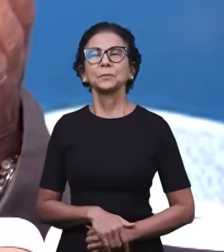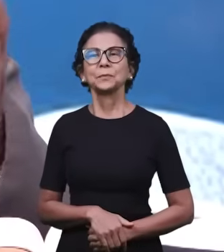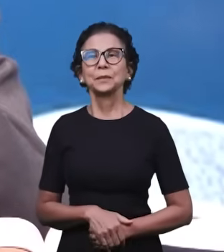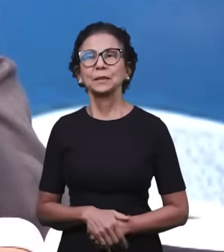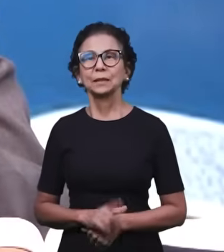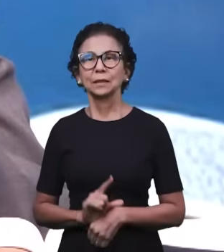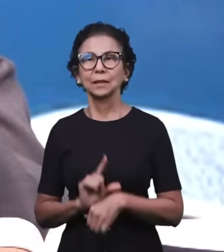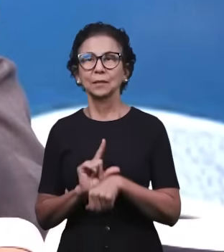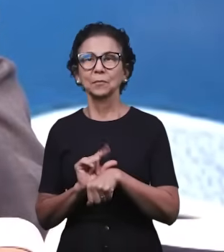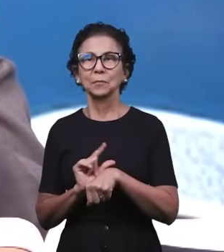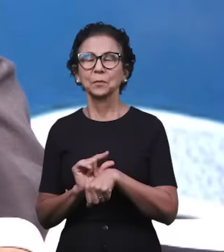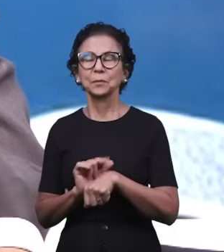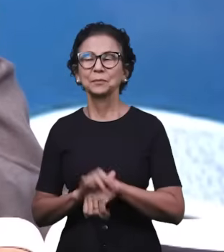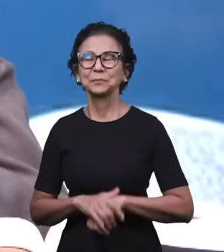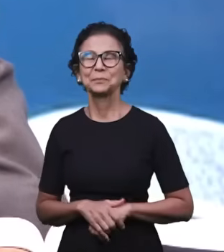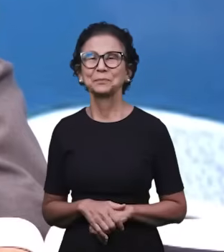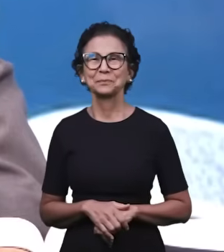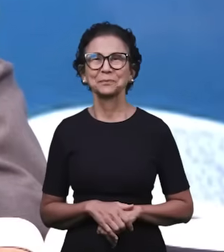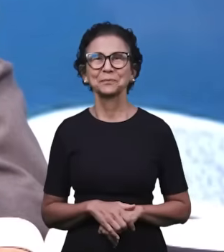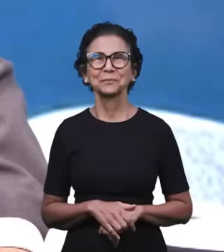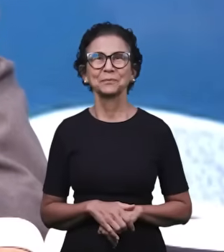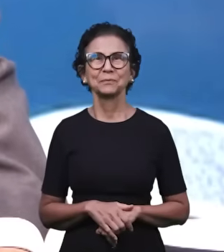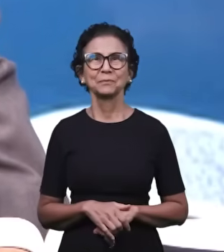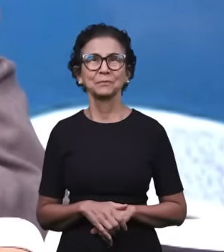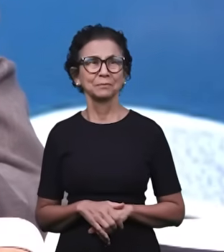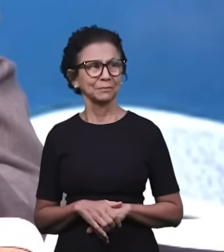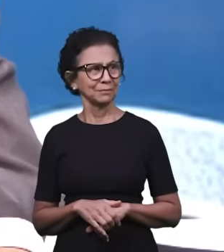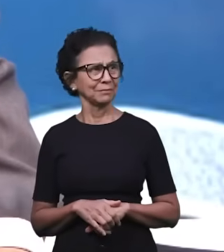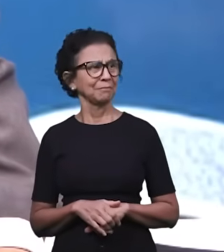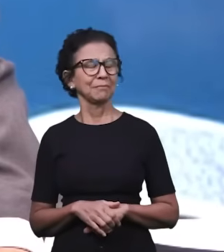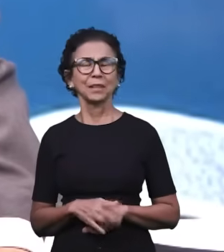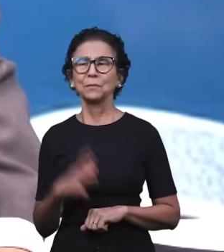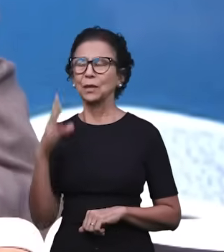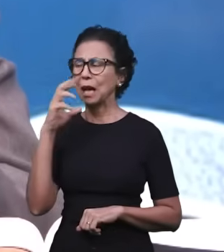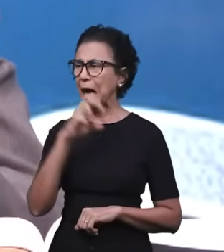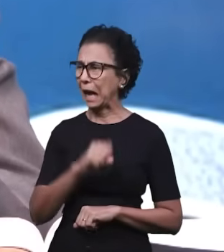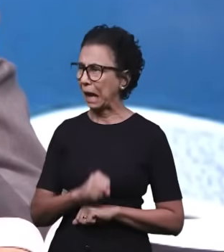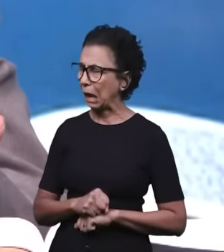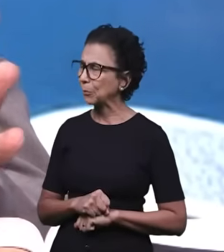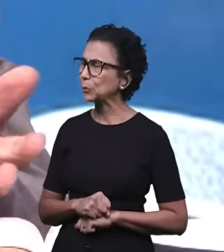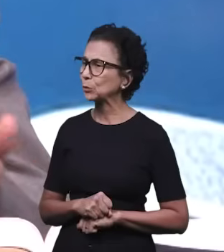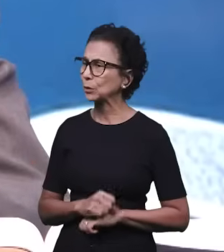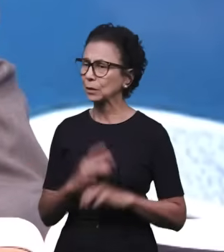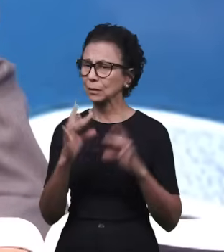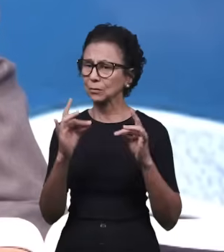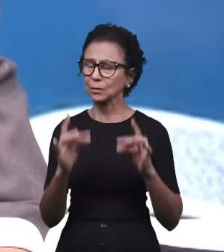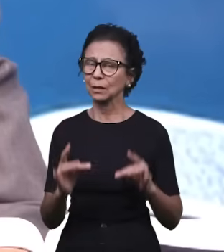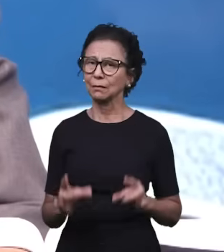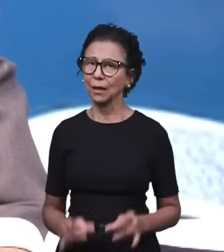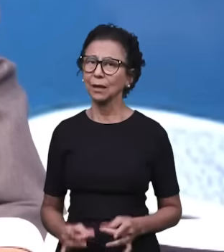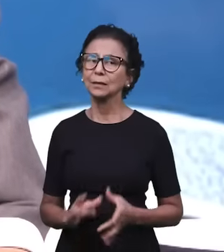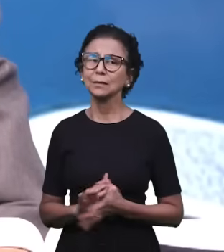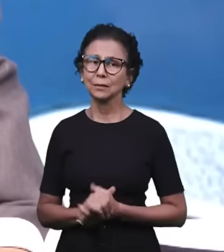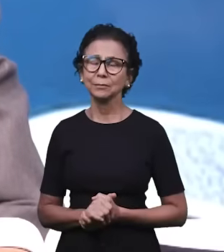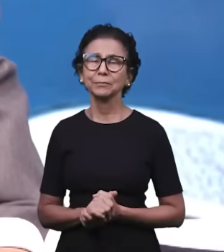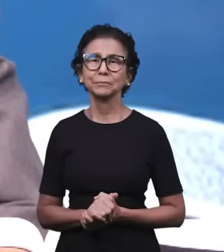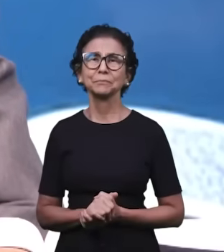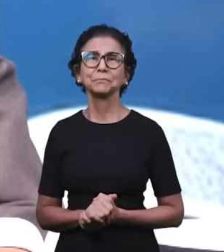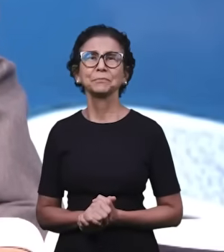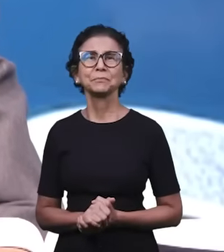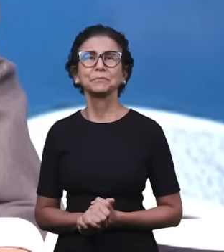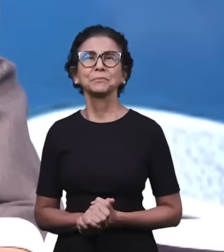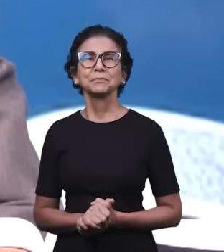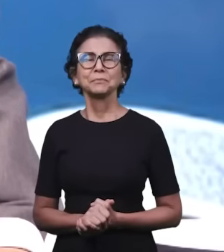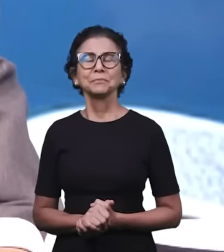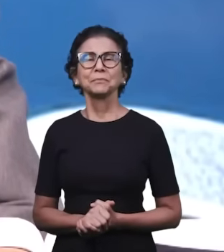gente fica até maravilhado como é que o negócio corre tão rápido, tem tanta coisa para ser falado ainda, né? Muita coisa. Mas tudo bem. Aqui